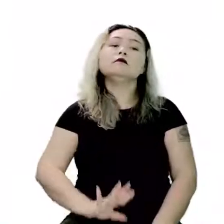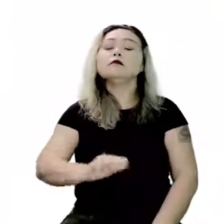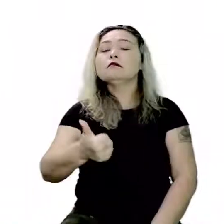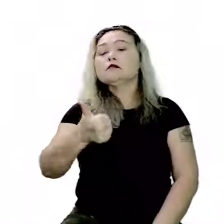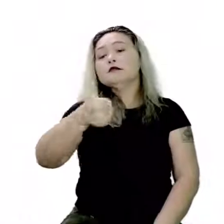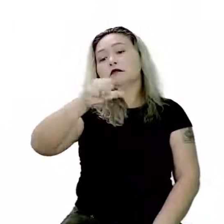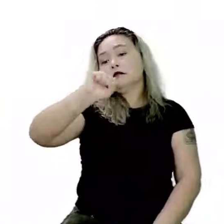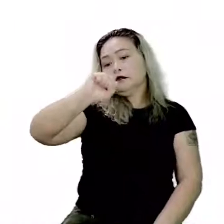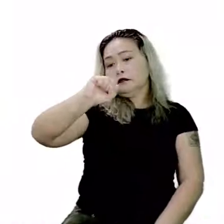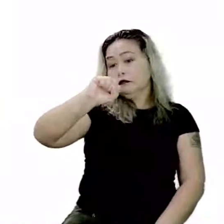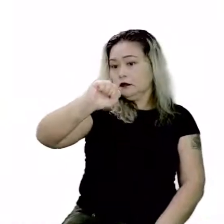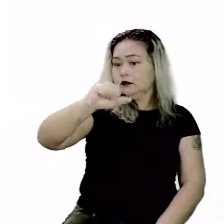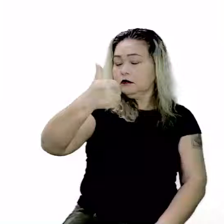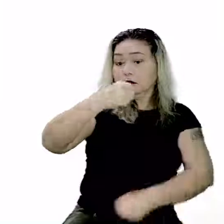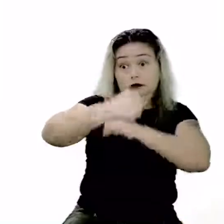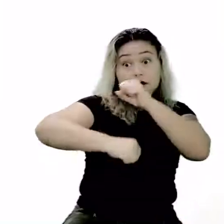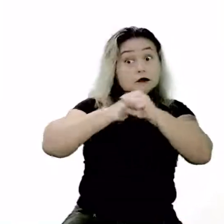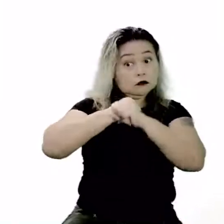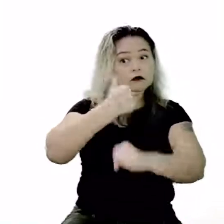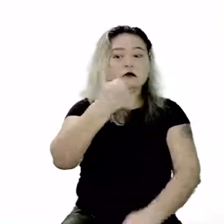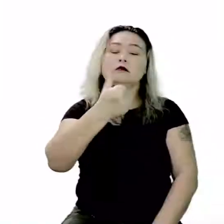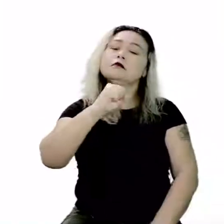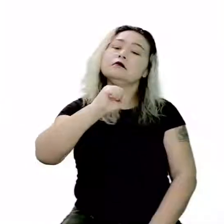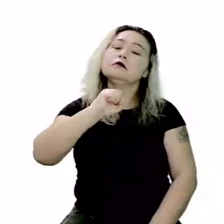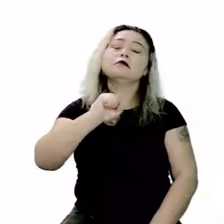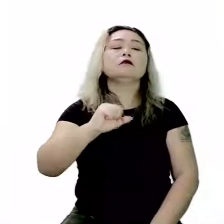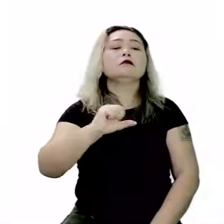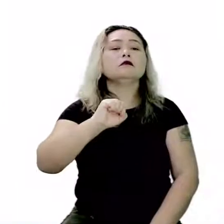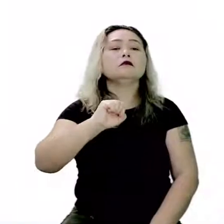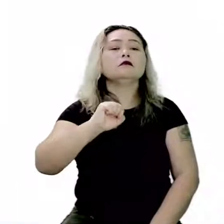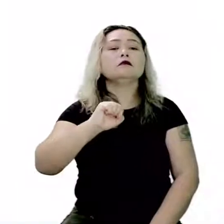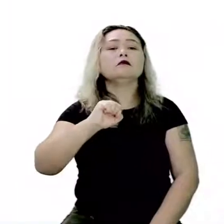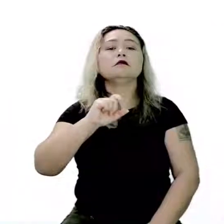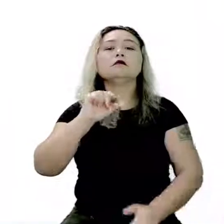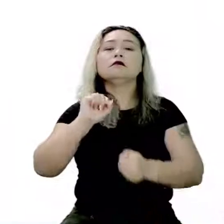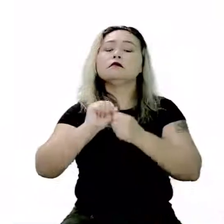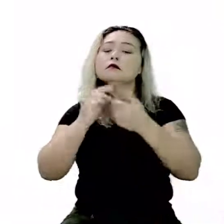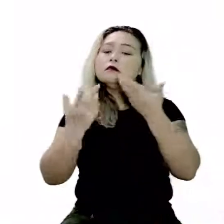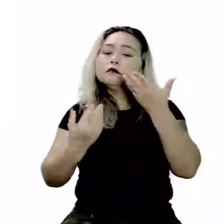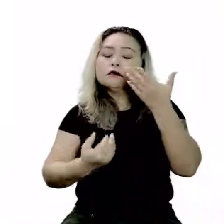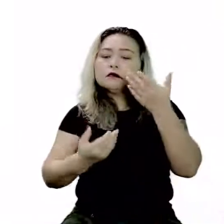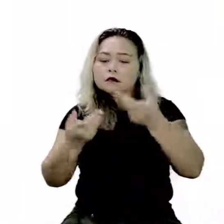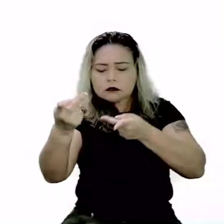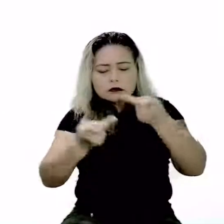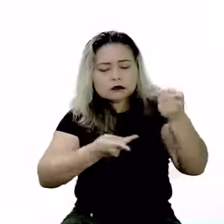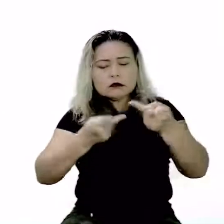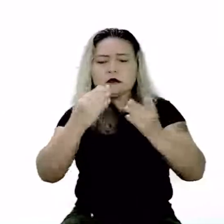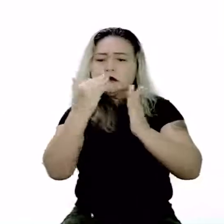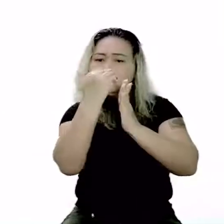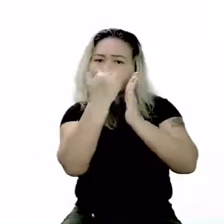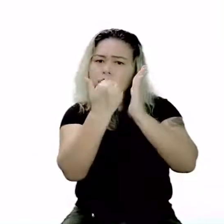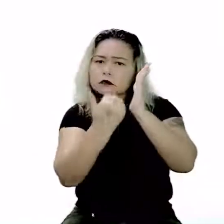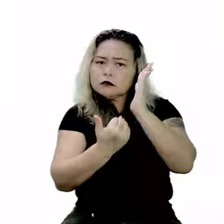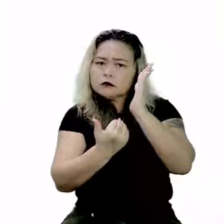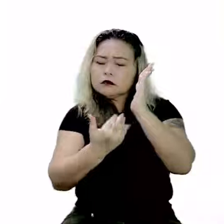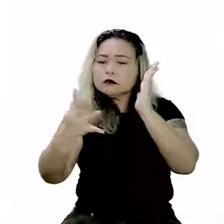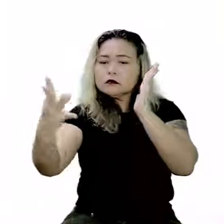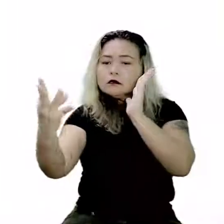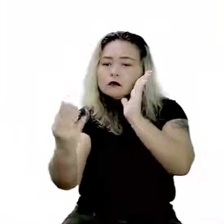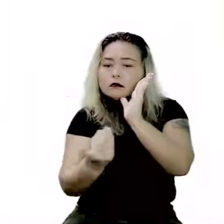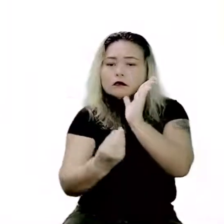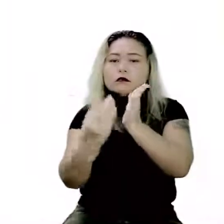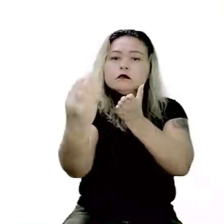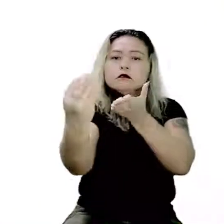Em 81, foi criado o Programa Integrado de Desenvolvimento do Noroeste do